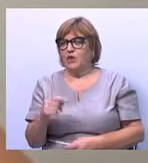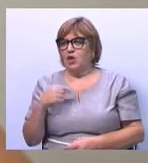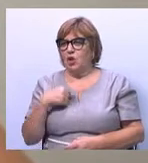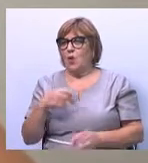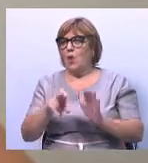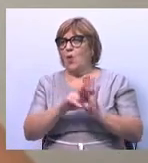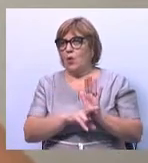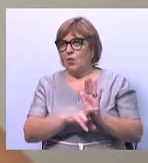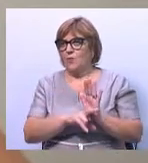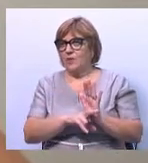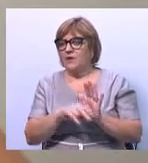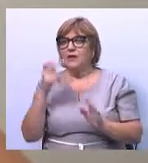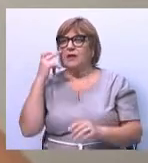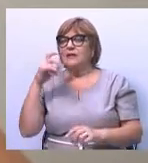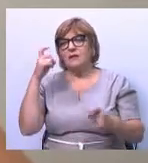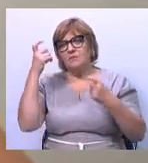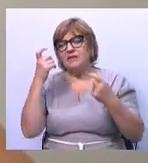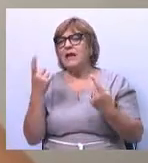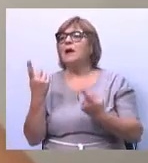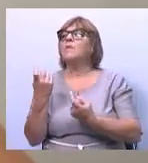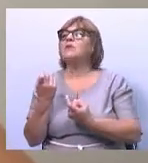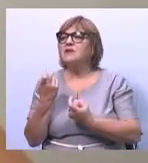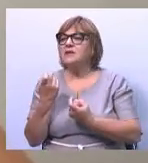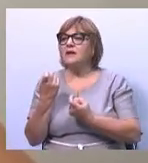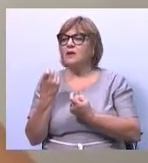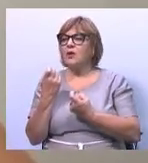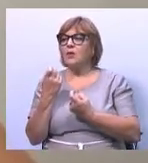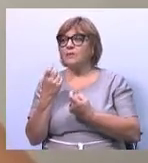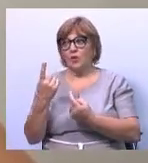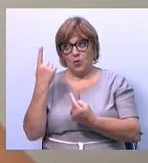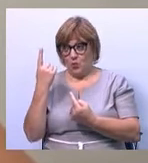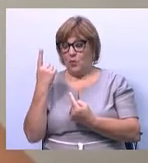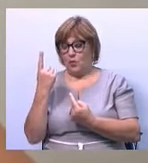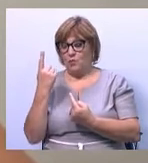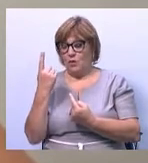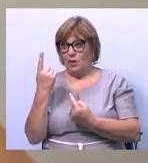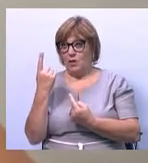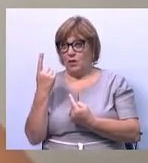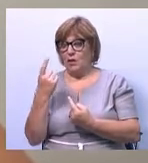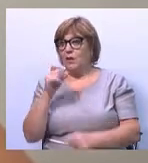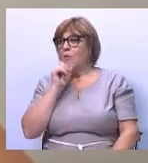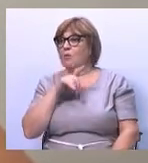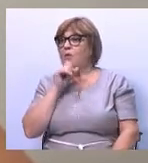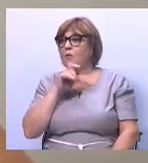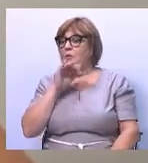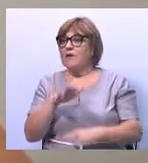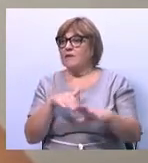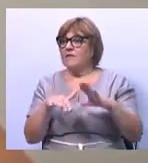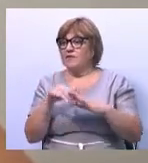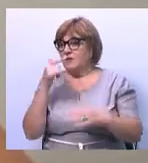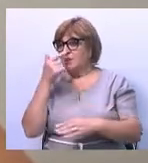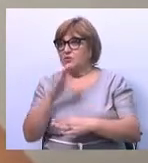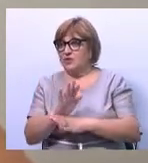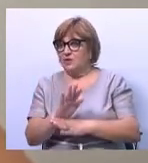recomendo é, devemos sempre pensar se realmente é necessário. E uma das possibilidades que podem fazer, por exemplo,